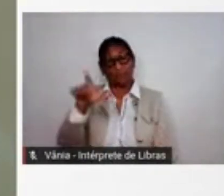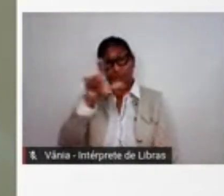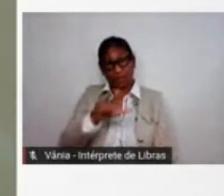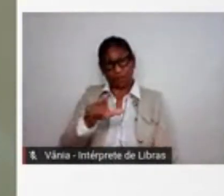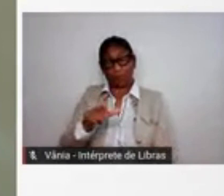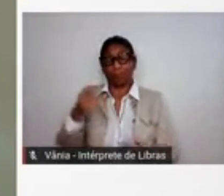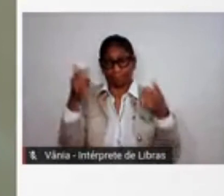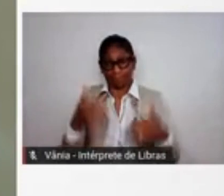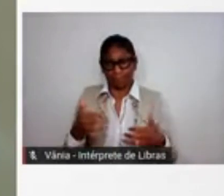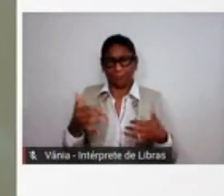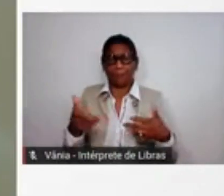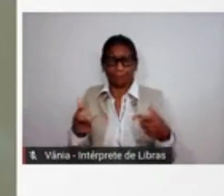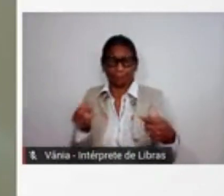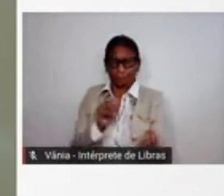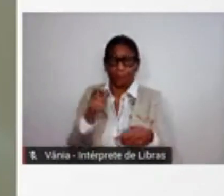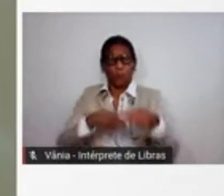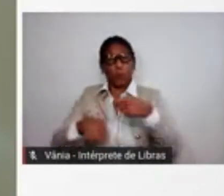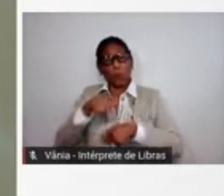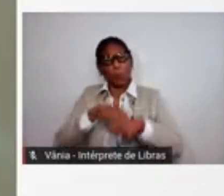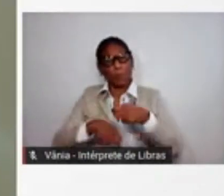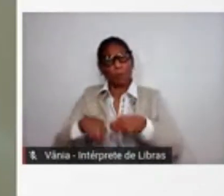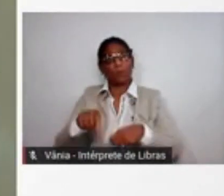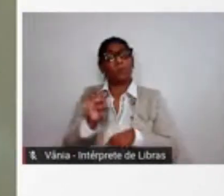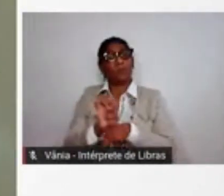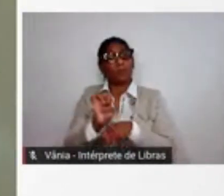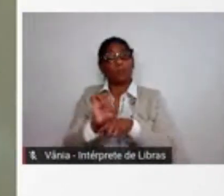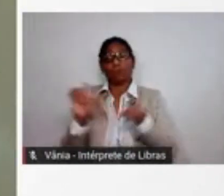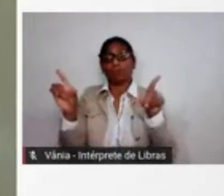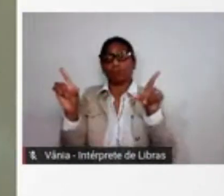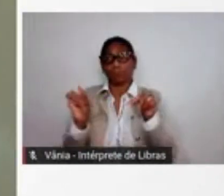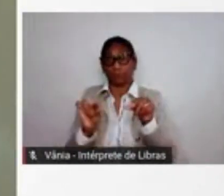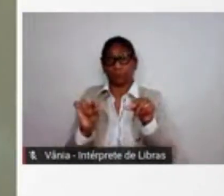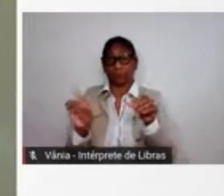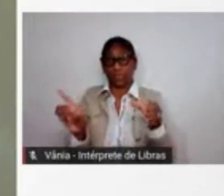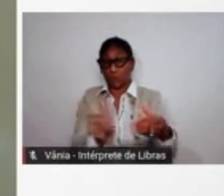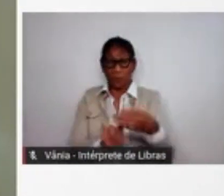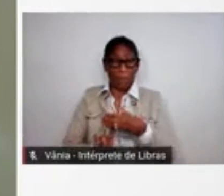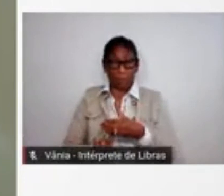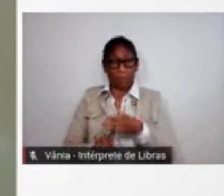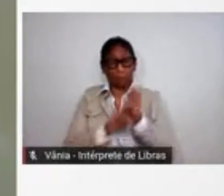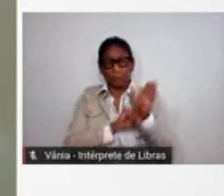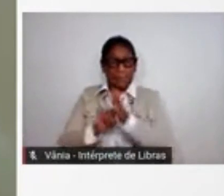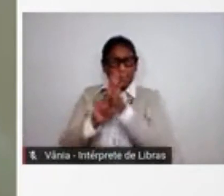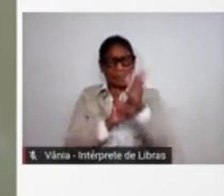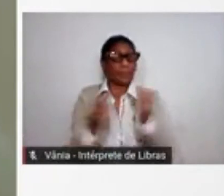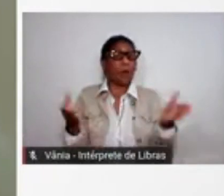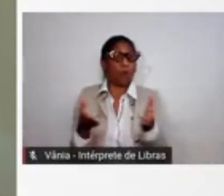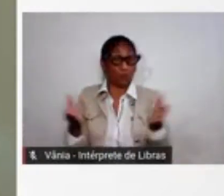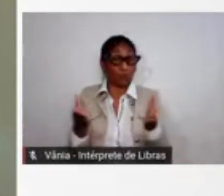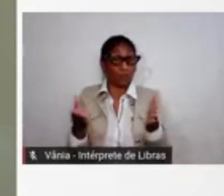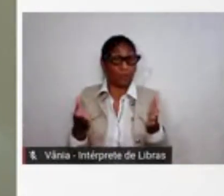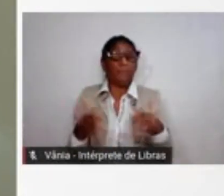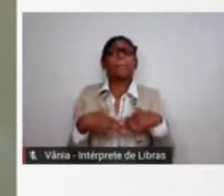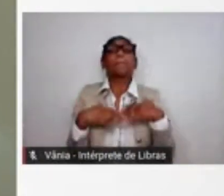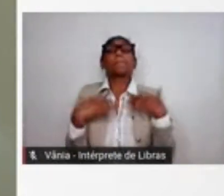com a flexibilização do comércio, o Estado registrou o menor índice de isolamento desde março, em estudo divulgado hoje pelo governo. Se